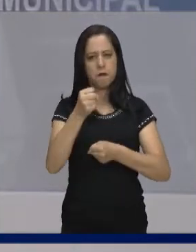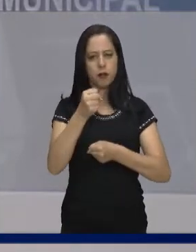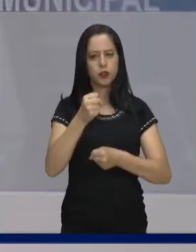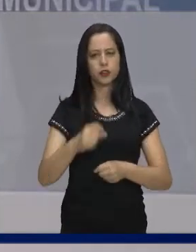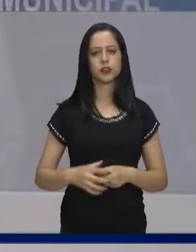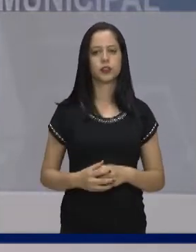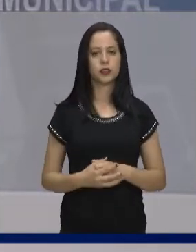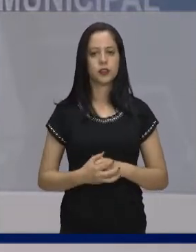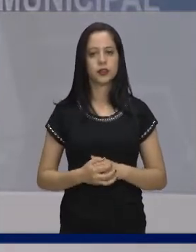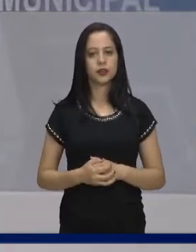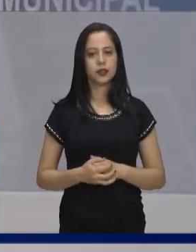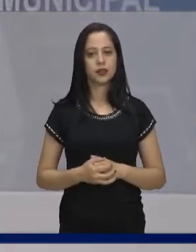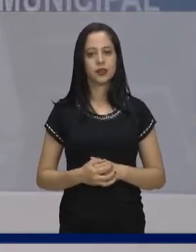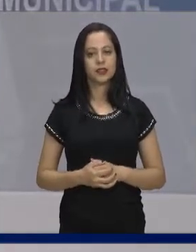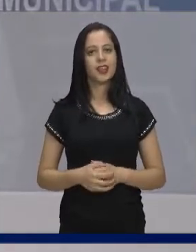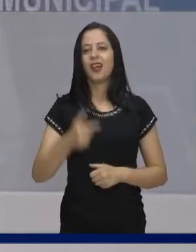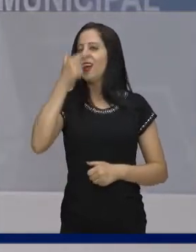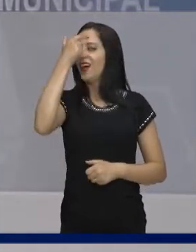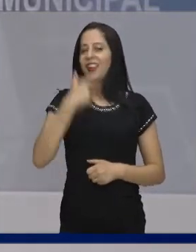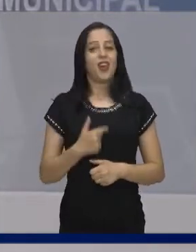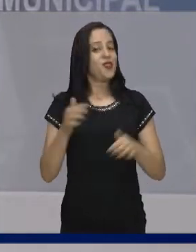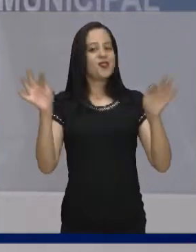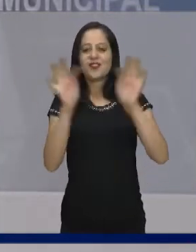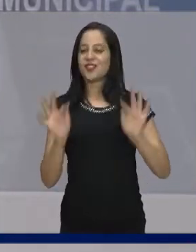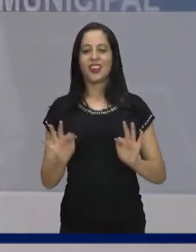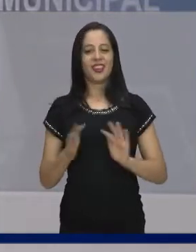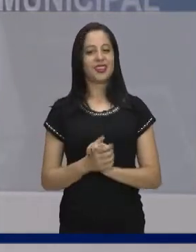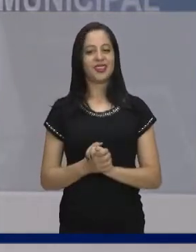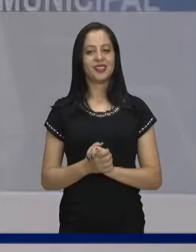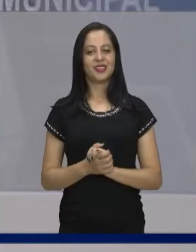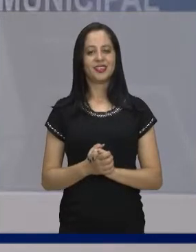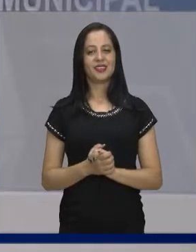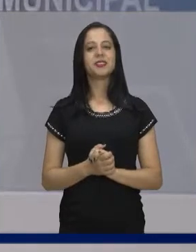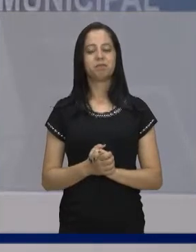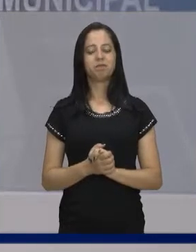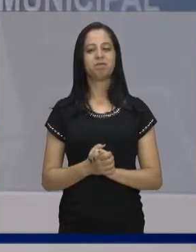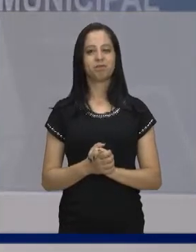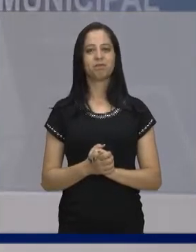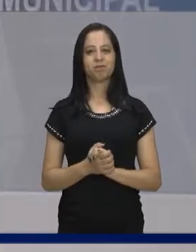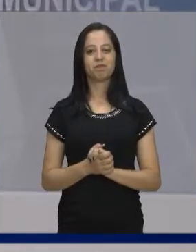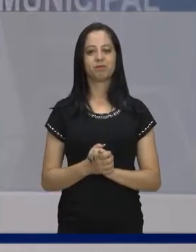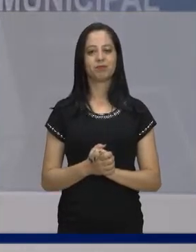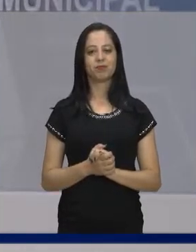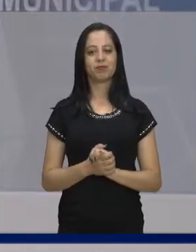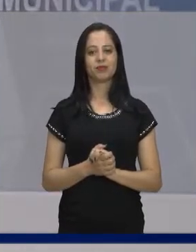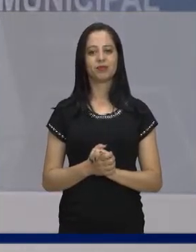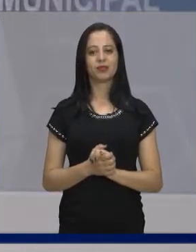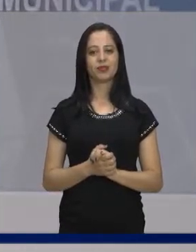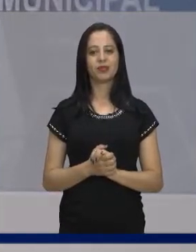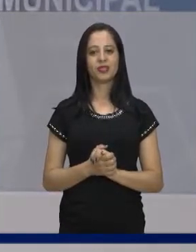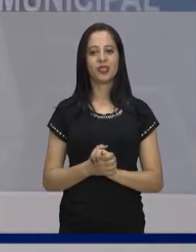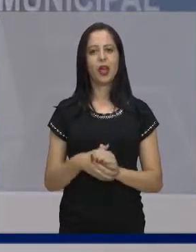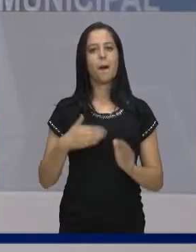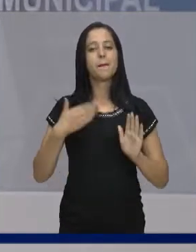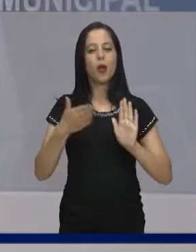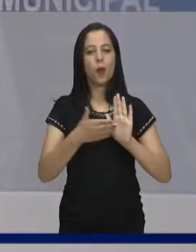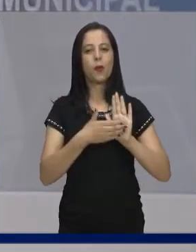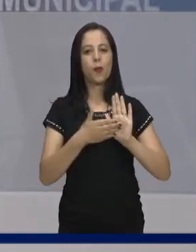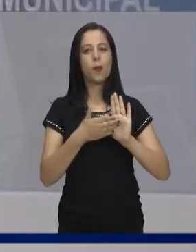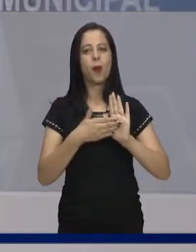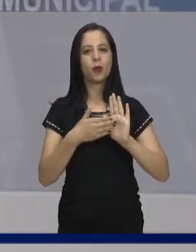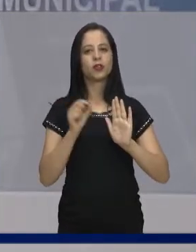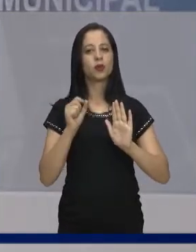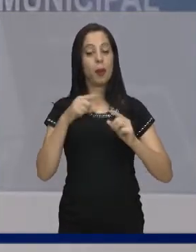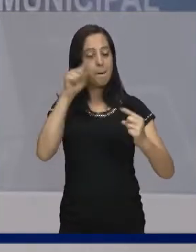conosco. Estou muito feliz, estou cumprindo aqui aquilo que é o meu propósito, que é defender a